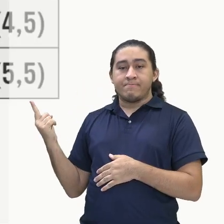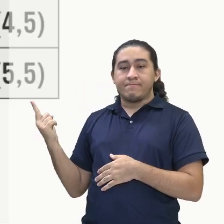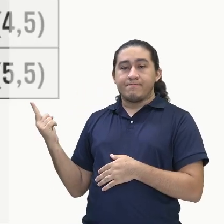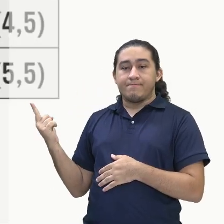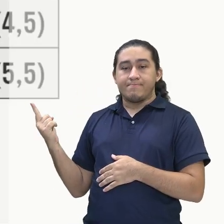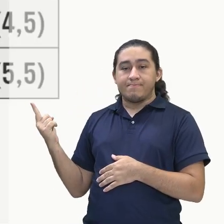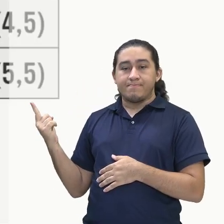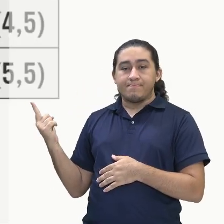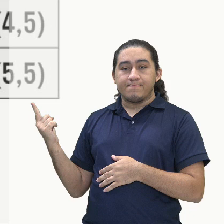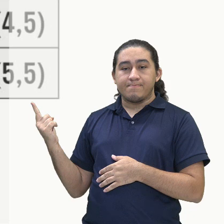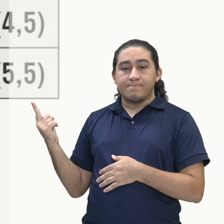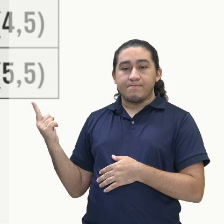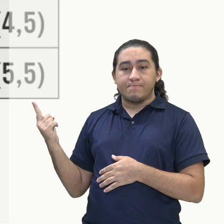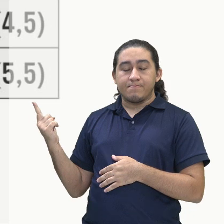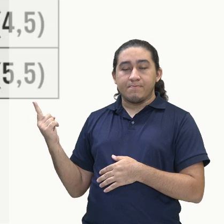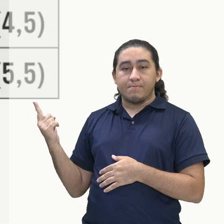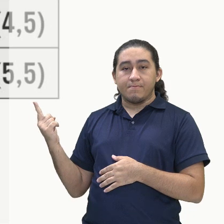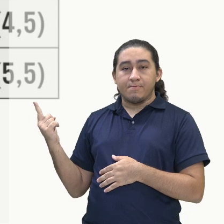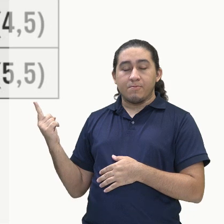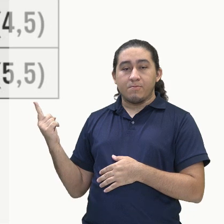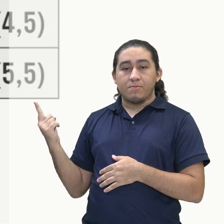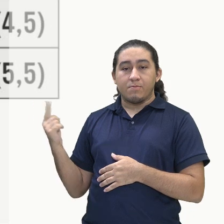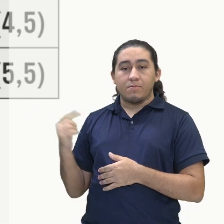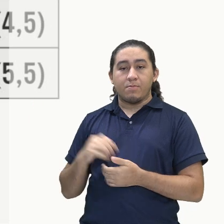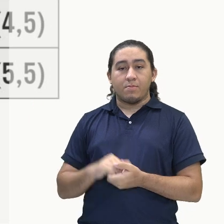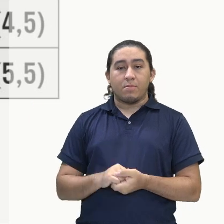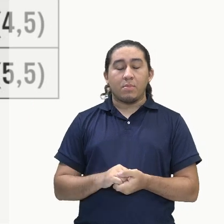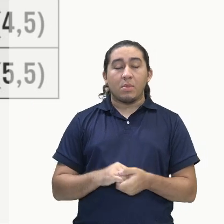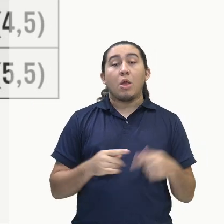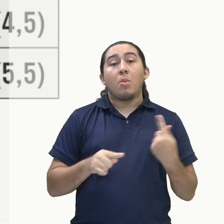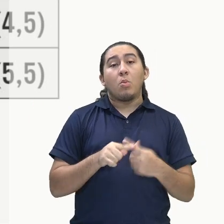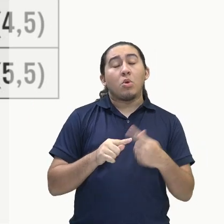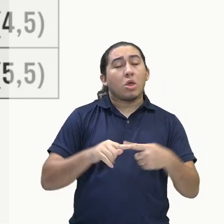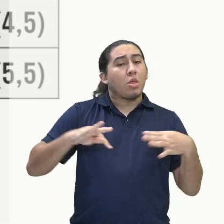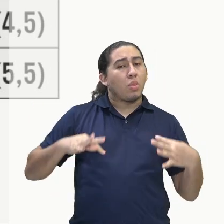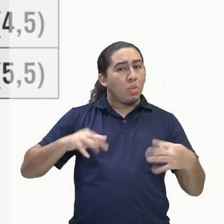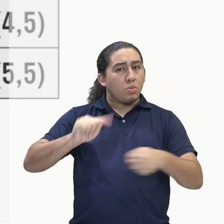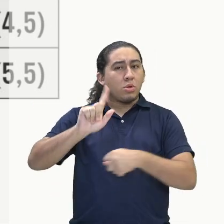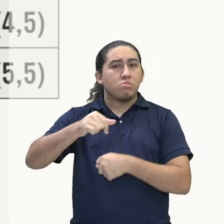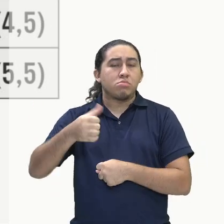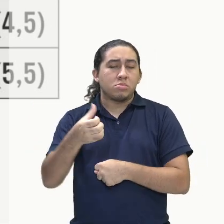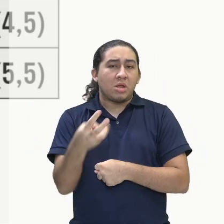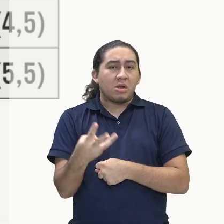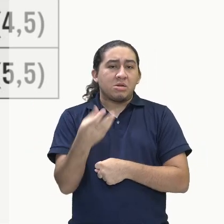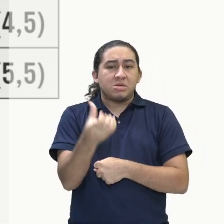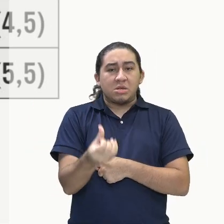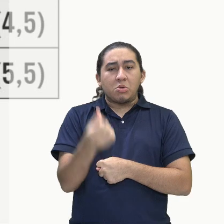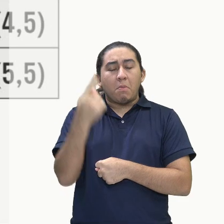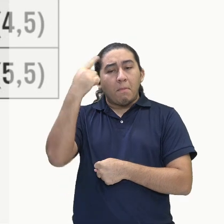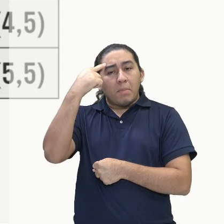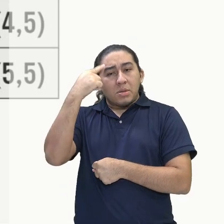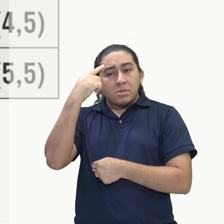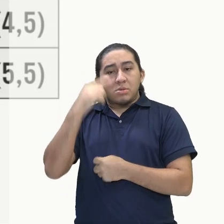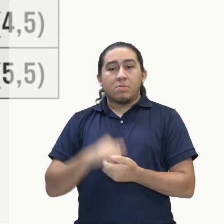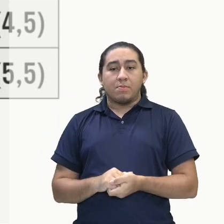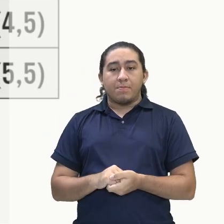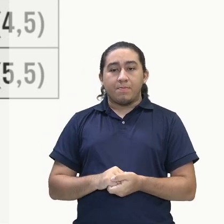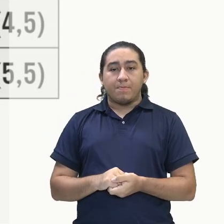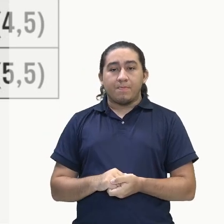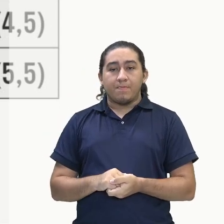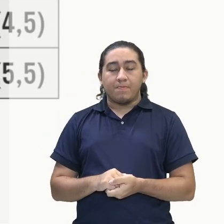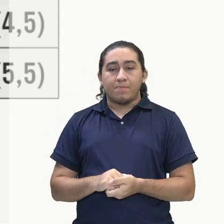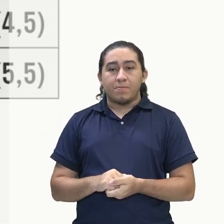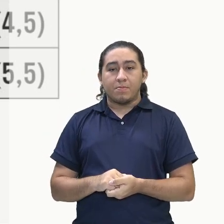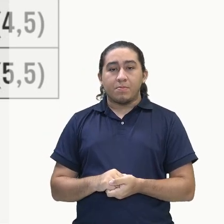então, olhando aqui, por que o total de combinações são 36? Eu vou pensar, pode ter 1, 2, 3,